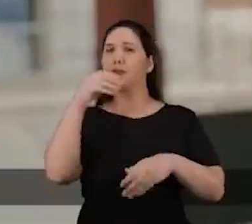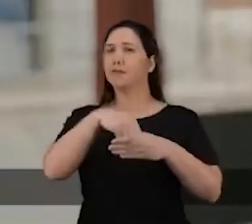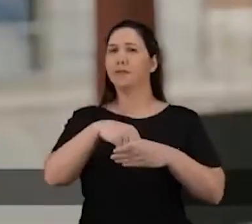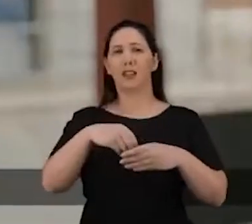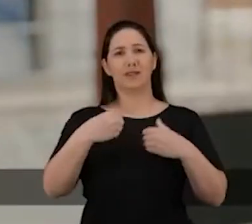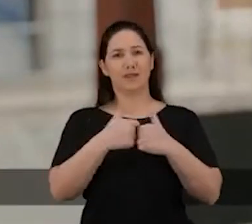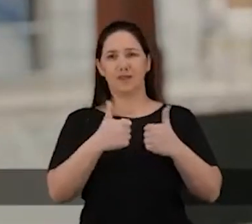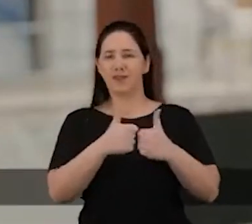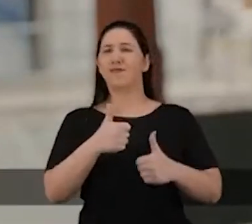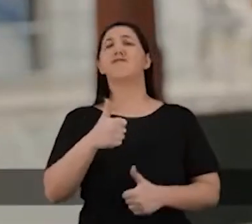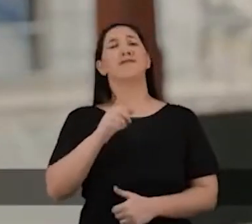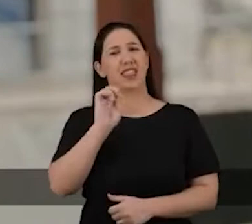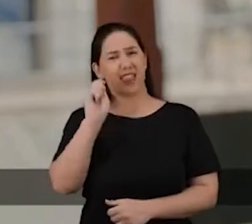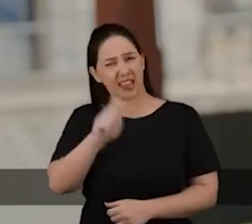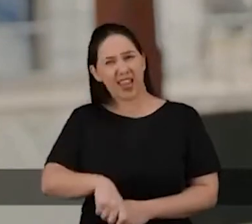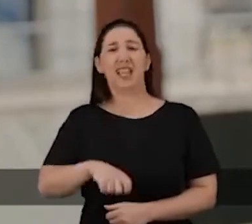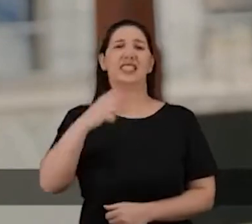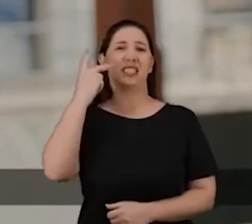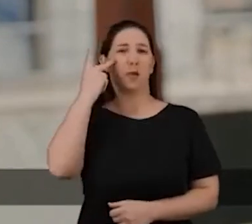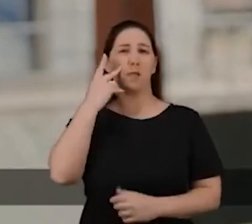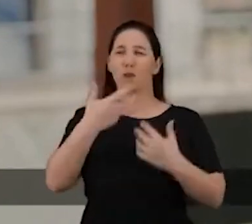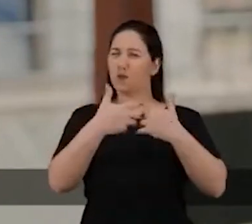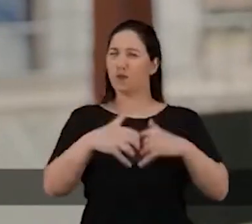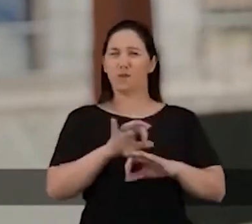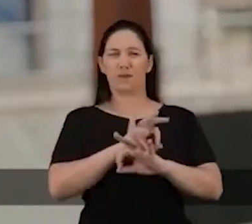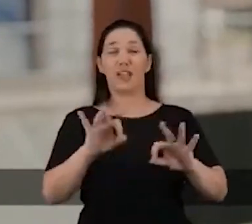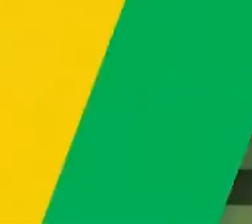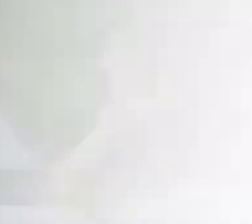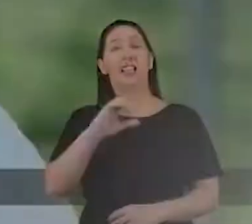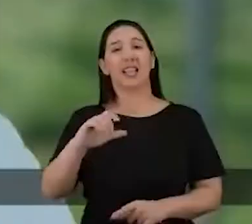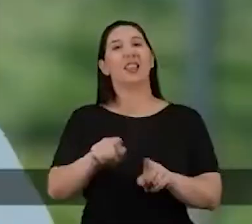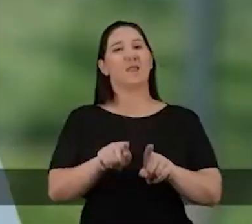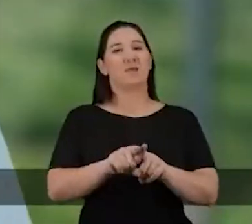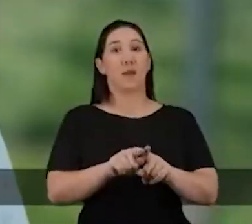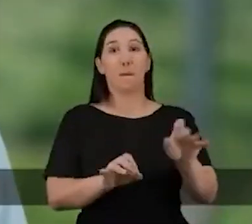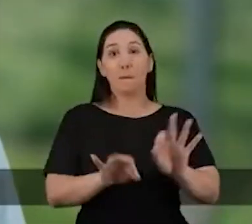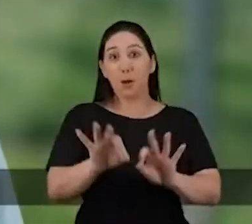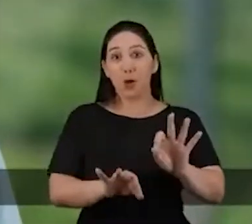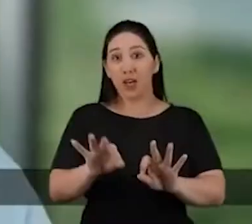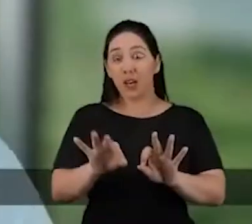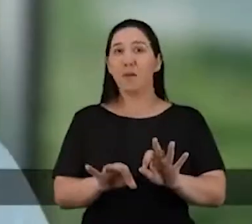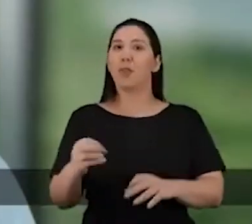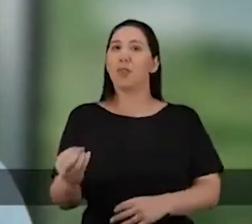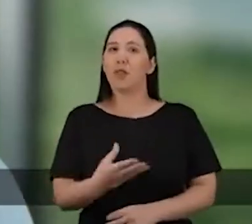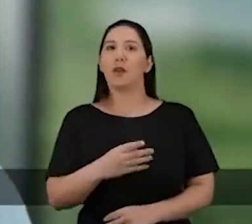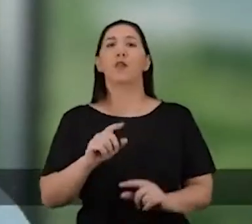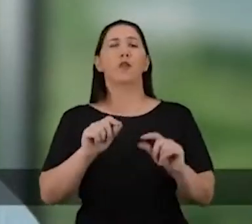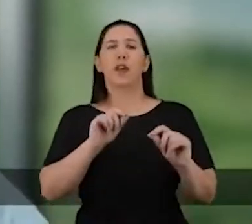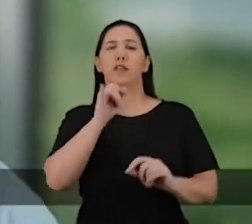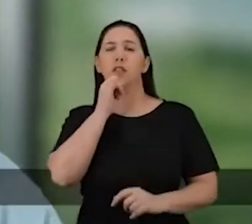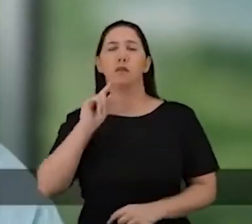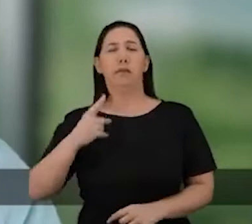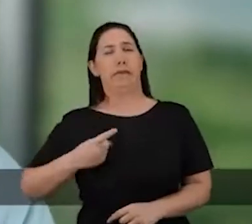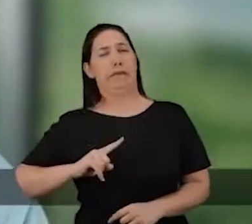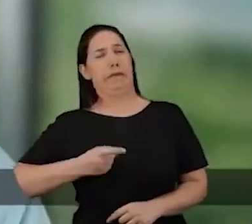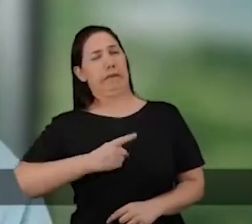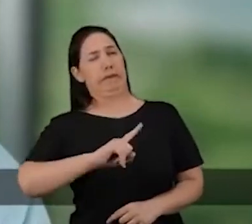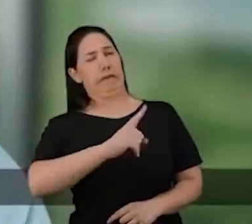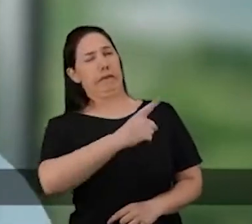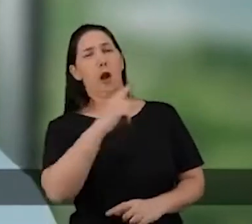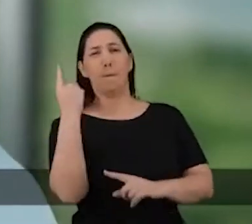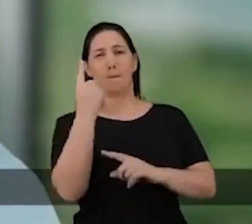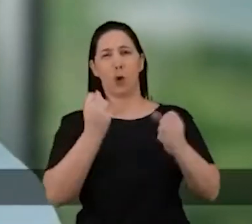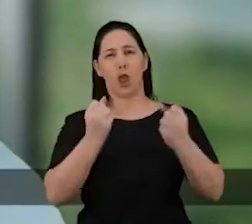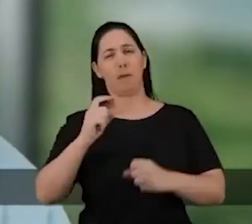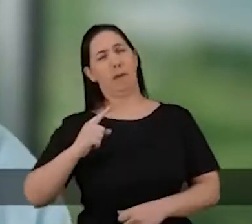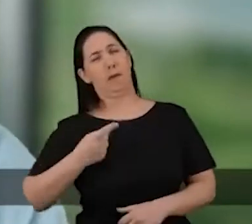saúde funciona aqui em São Paulo, ela vai funcionar também em Santa Catarina. Com esse novo programa, em vez de você atravessar o estado inteiro